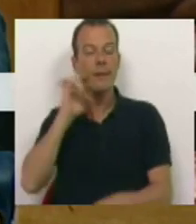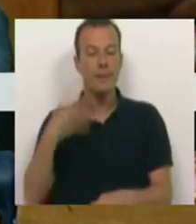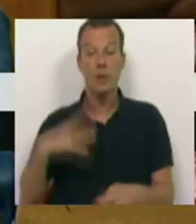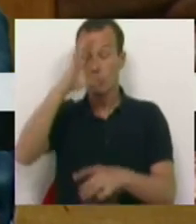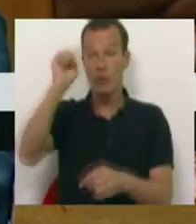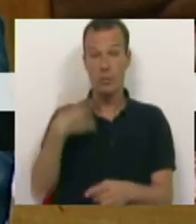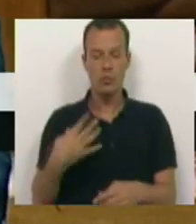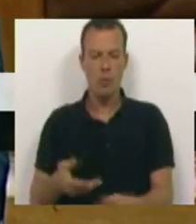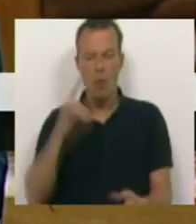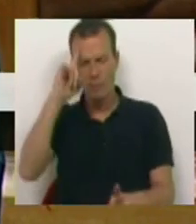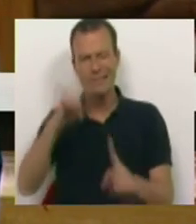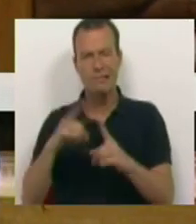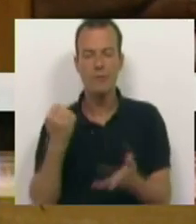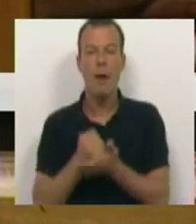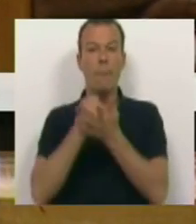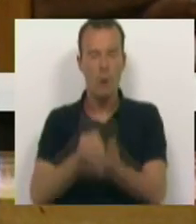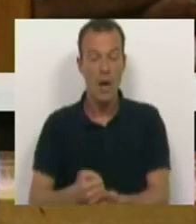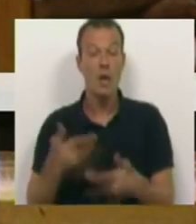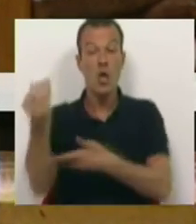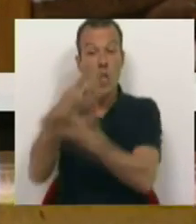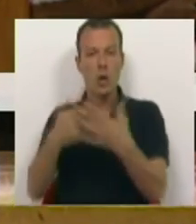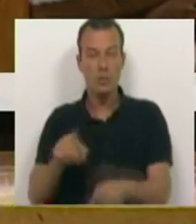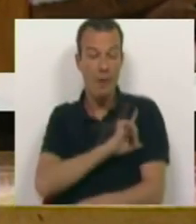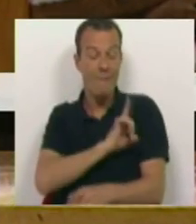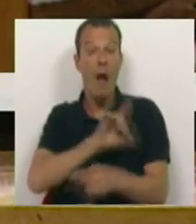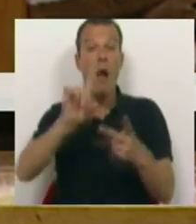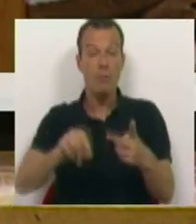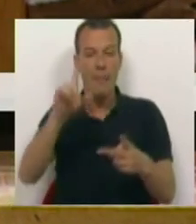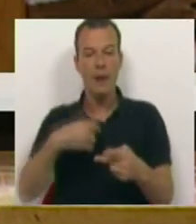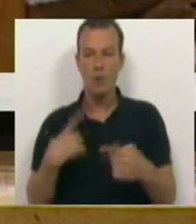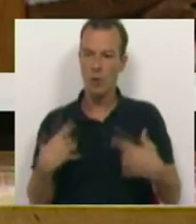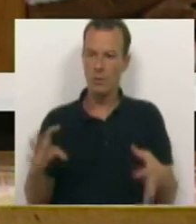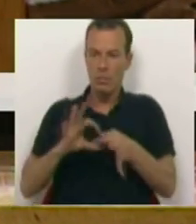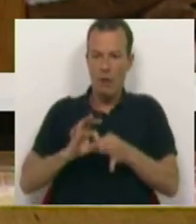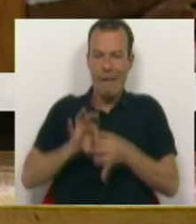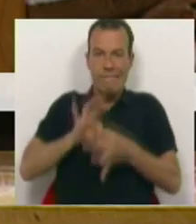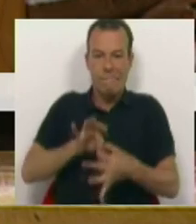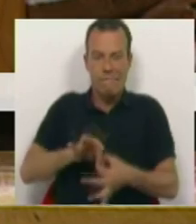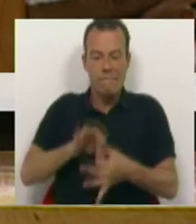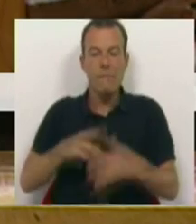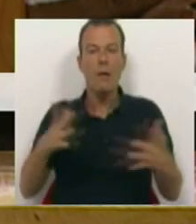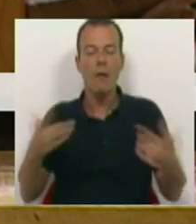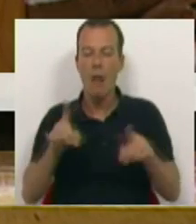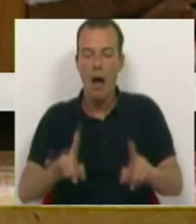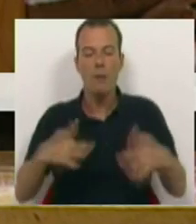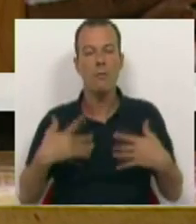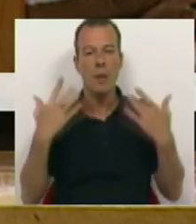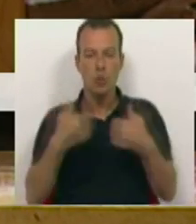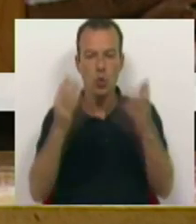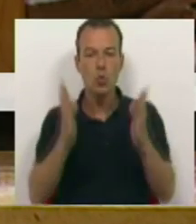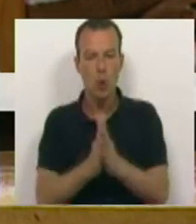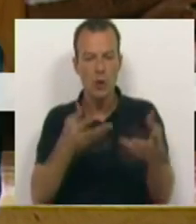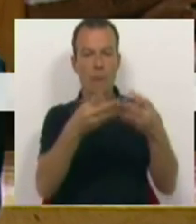suportar negócios privados e não podemos ficar reféns de soluções e vamos explorar todas as que tivermos à nossa